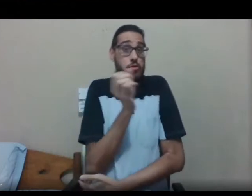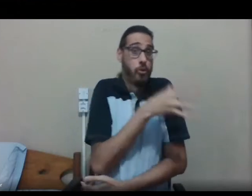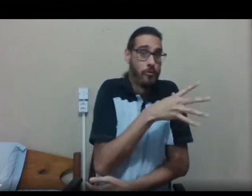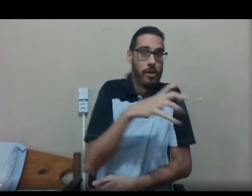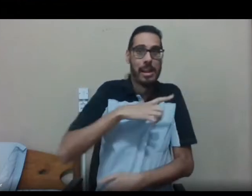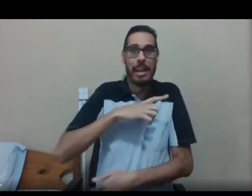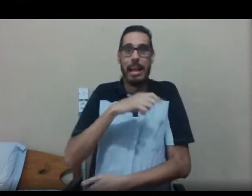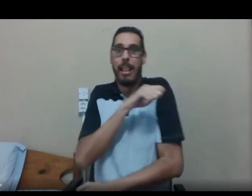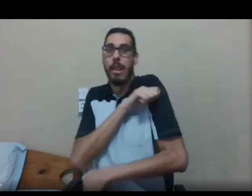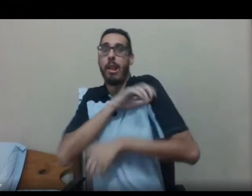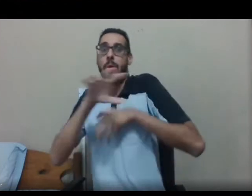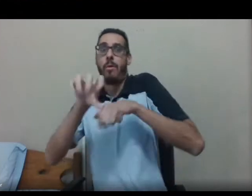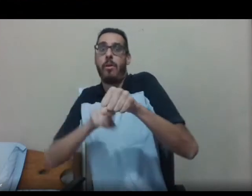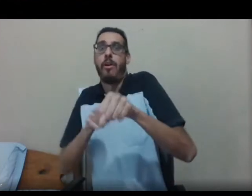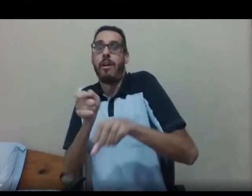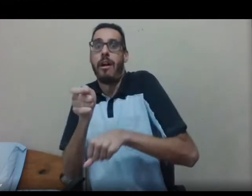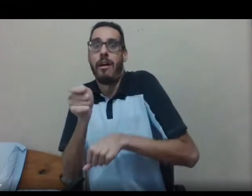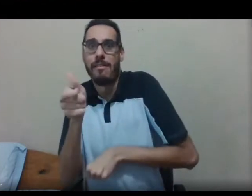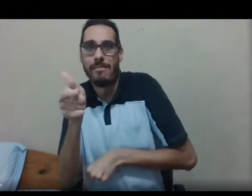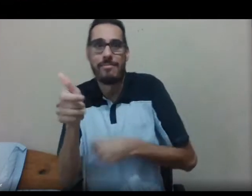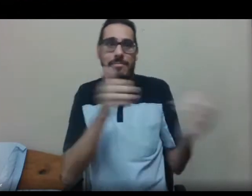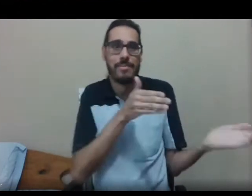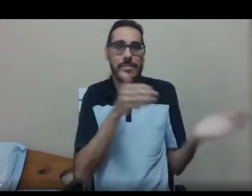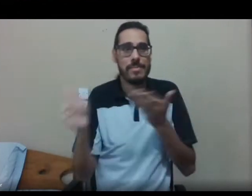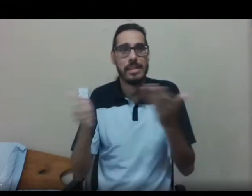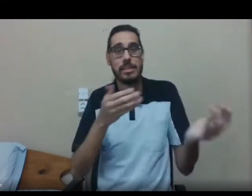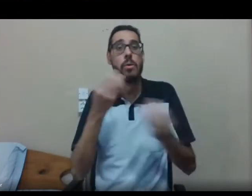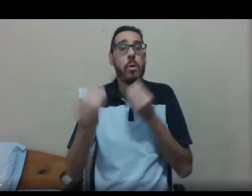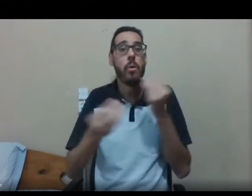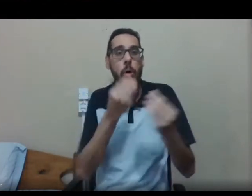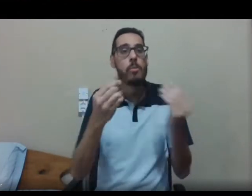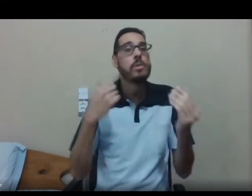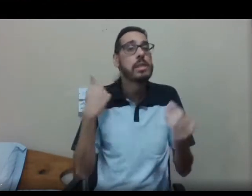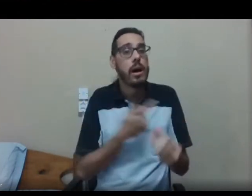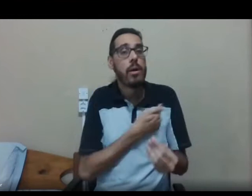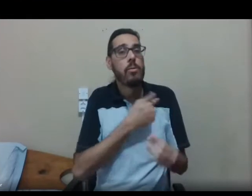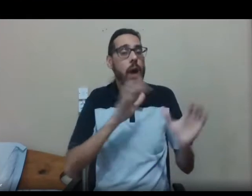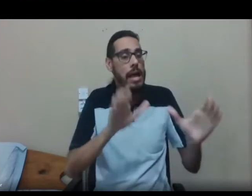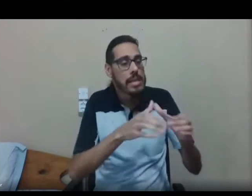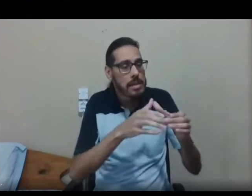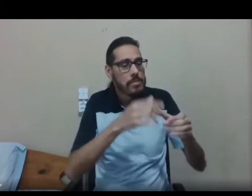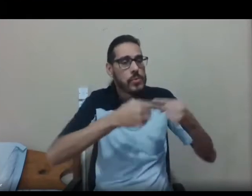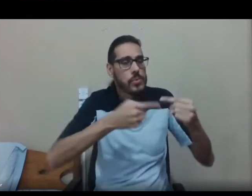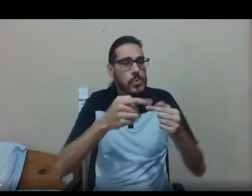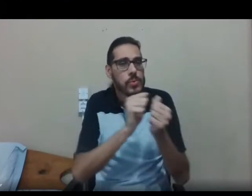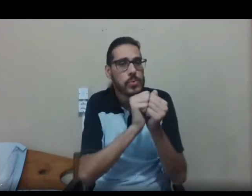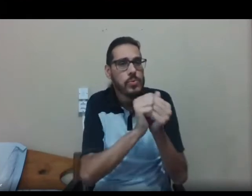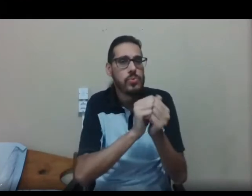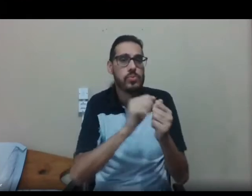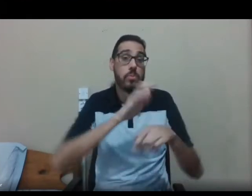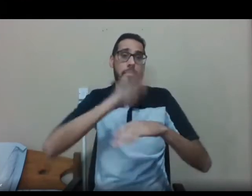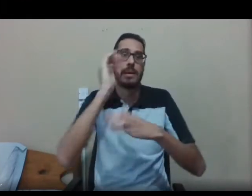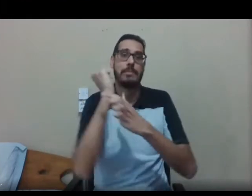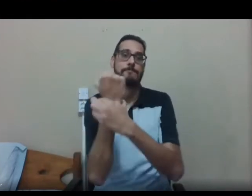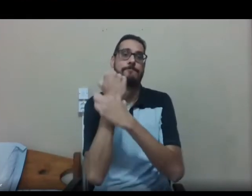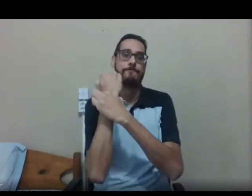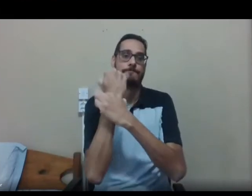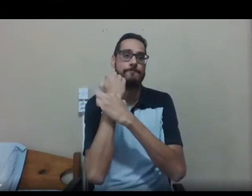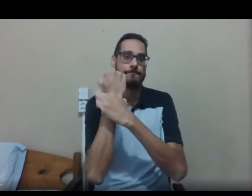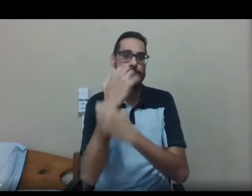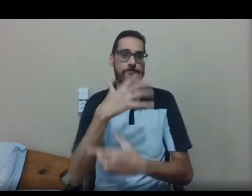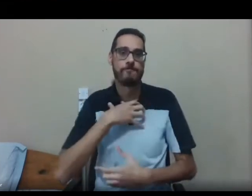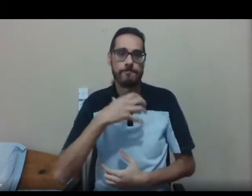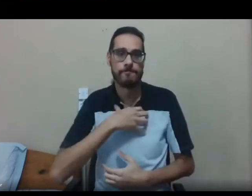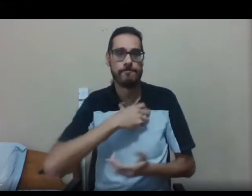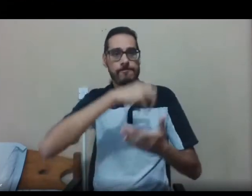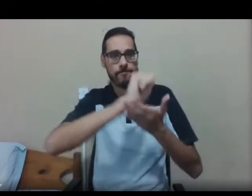esses espaços de discussão e reflexão coletiva nesse momento, ele é de extrema importância, tá bom? Tem também essa questão,